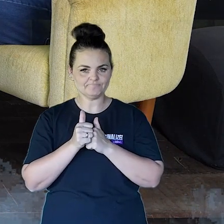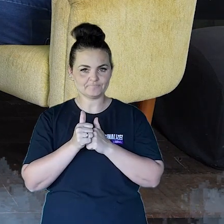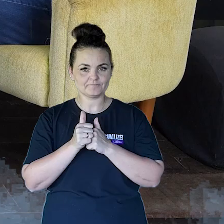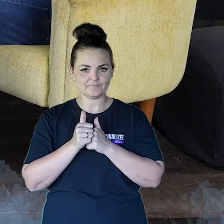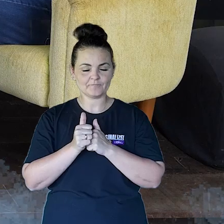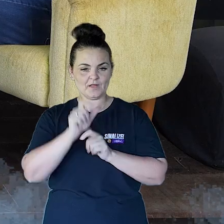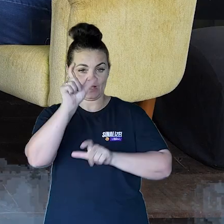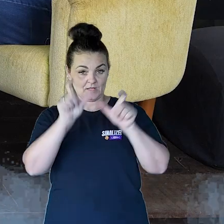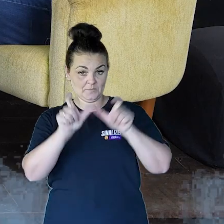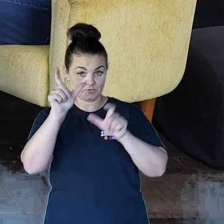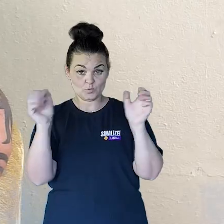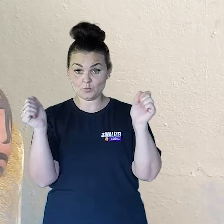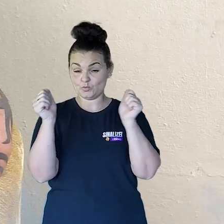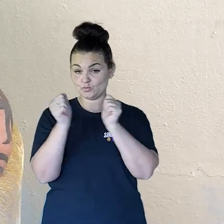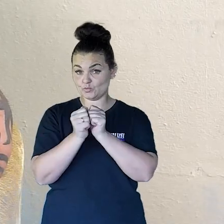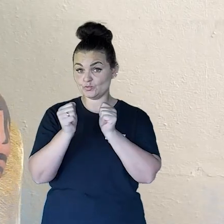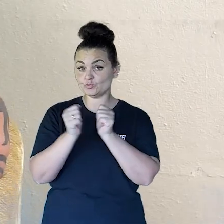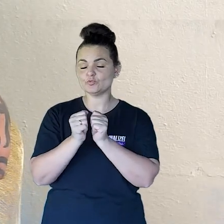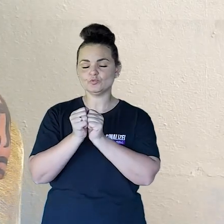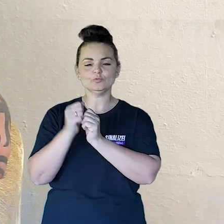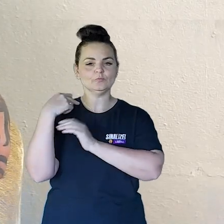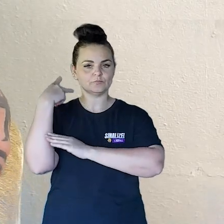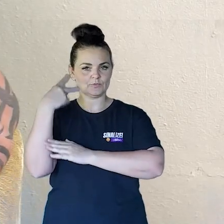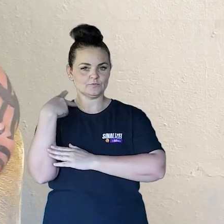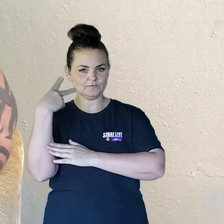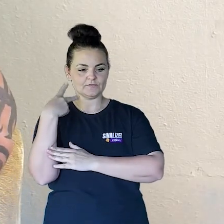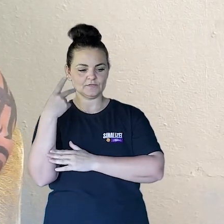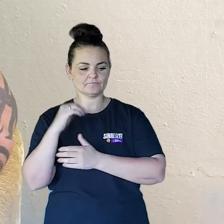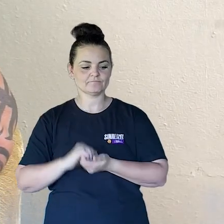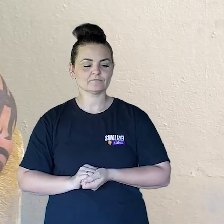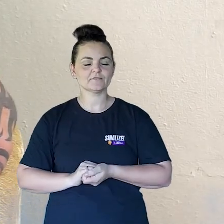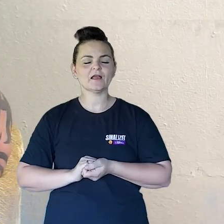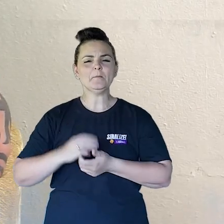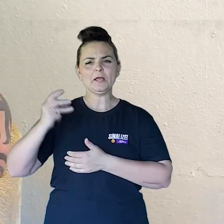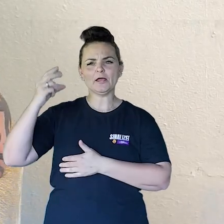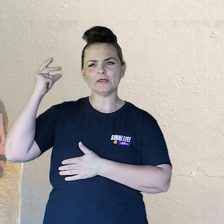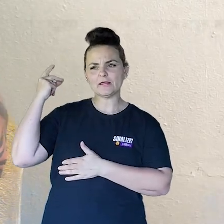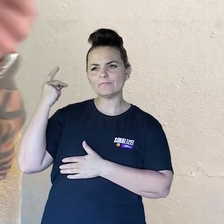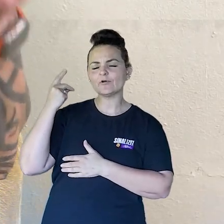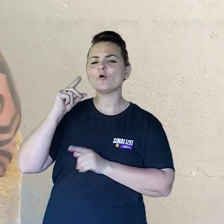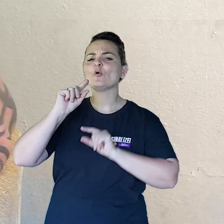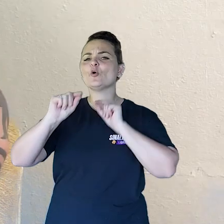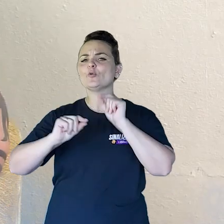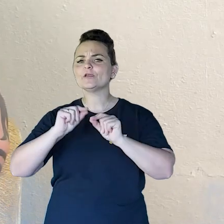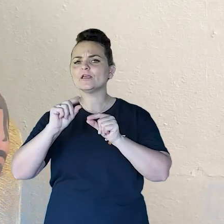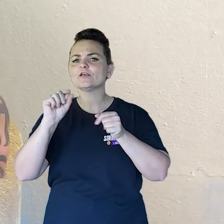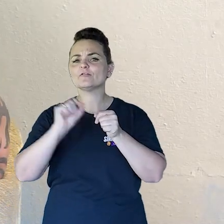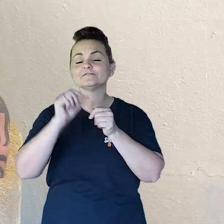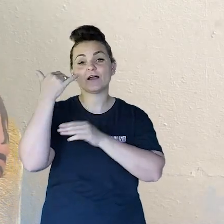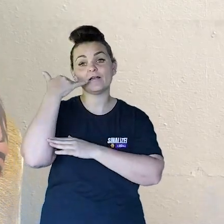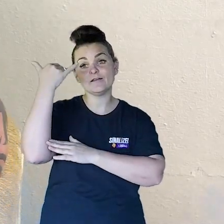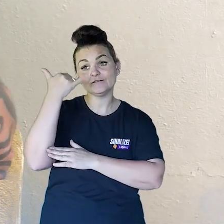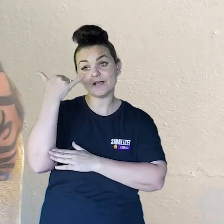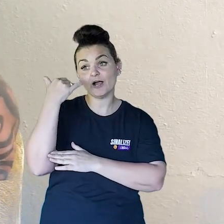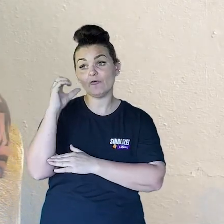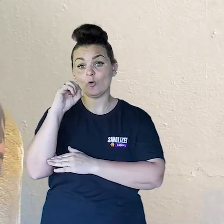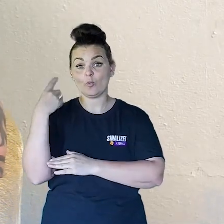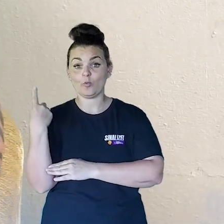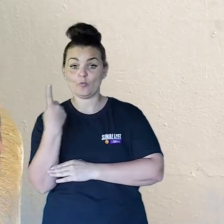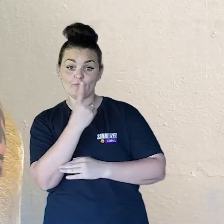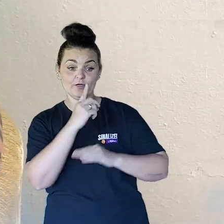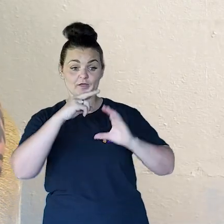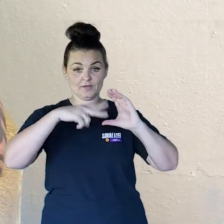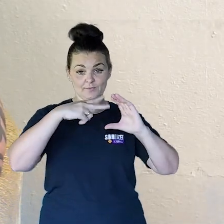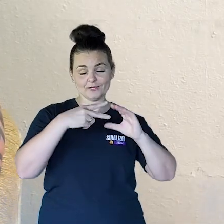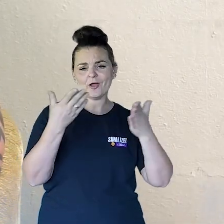eleitor com o seu candidato. Porque antigamente tinha que telefonar, né? Ou você vir pessoalmente na Câmara de Vereadores para conversar. Hoje a pessoa